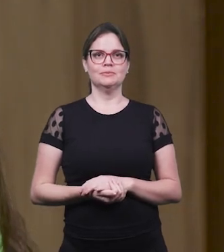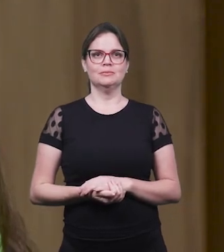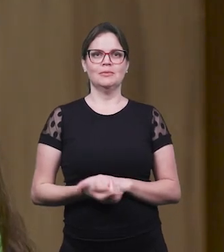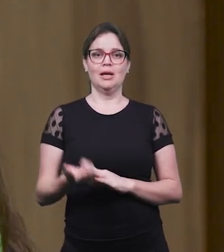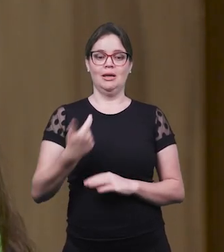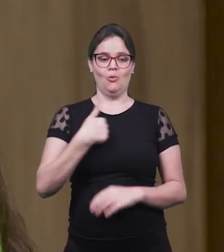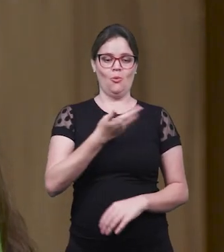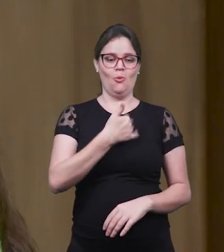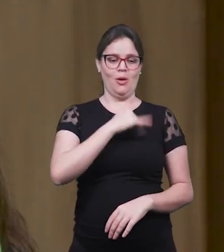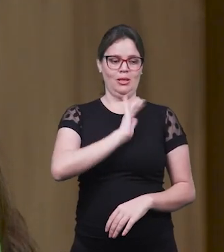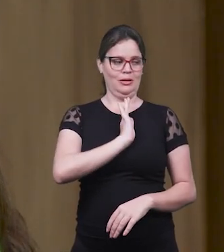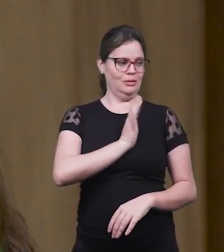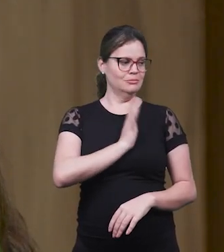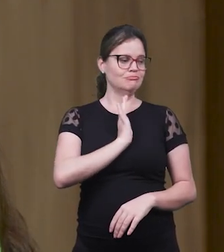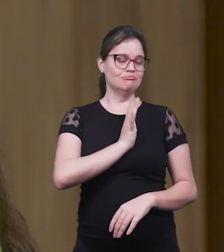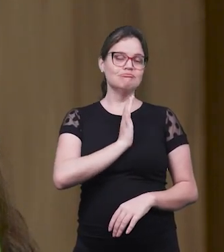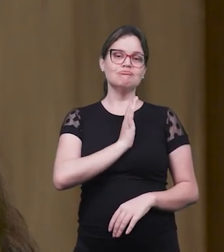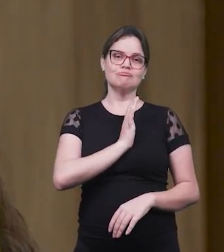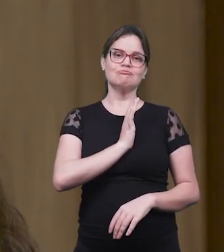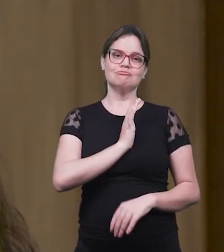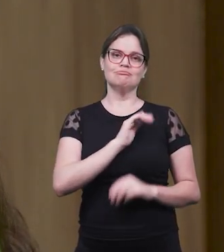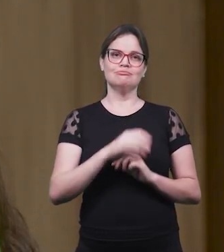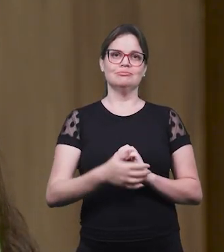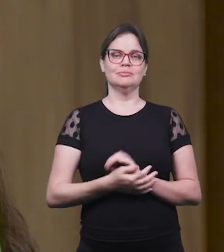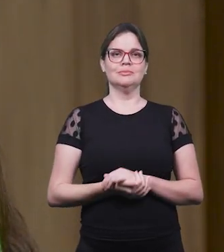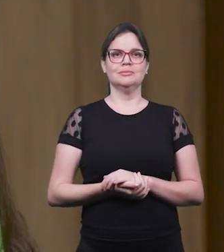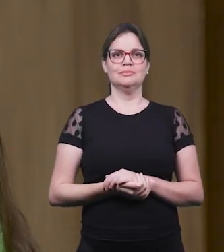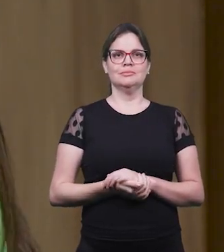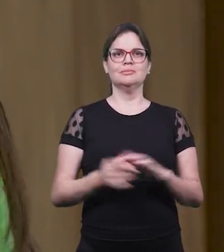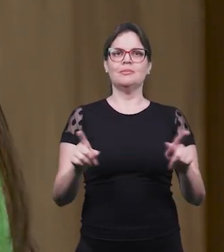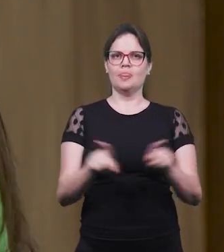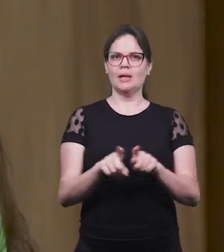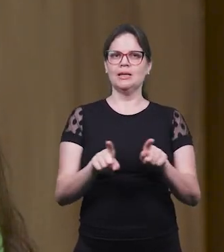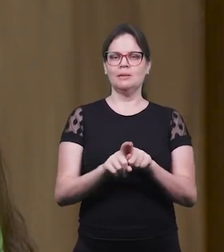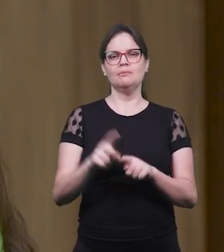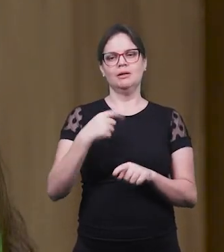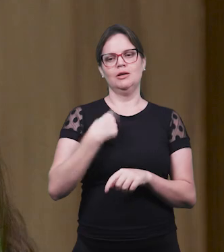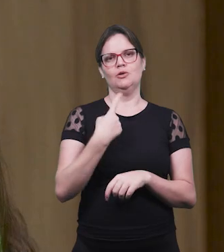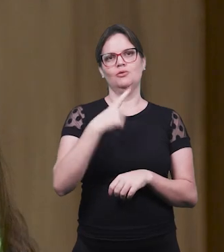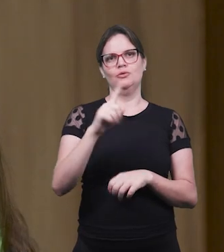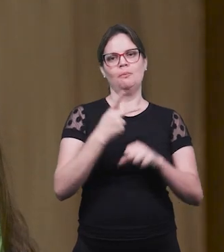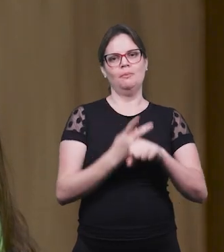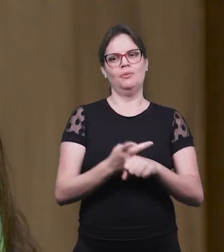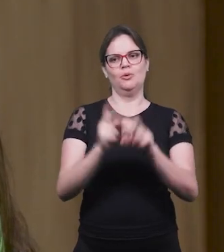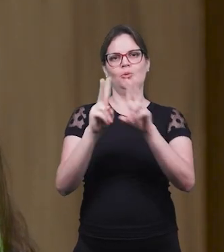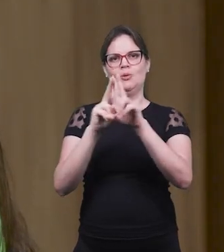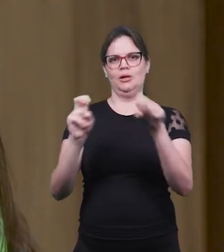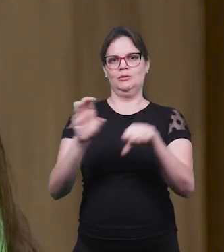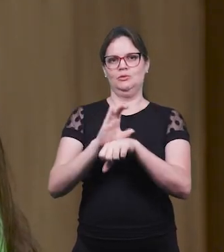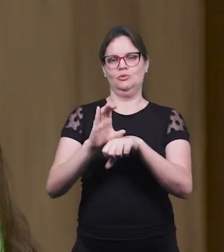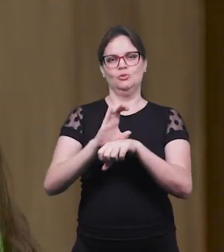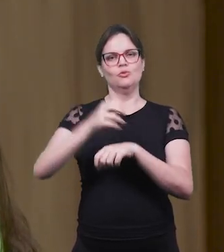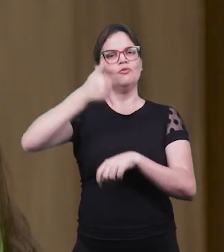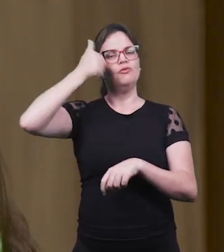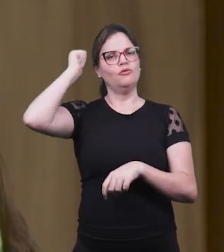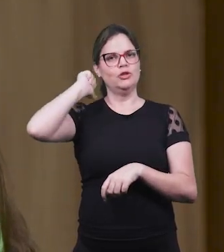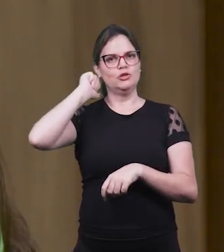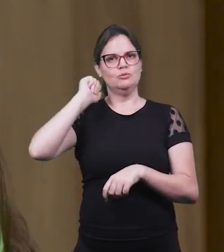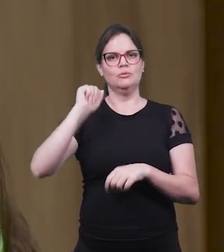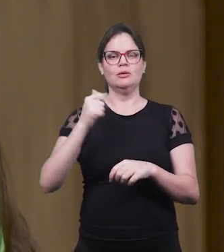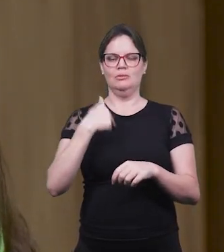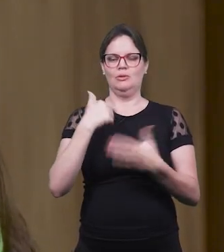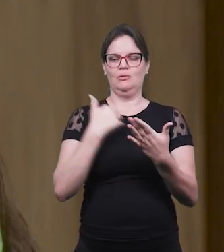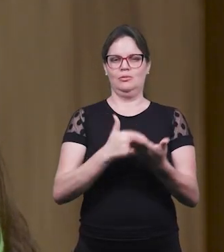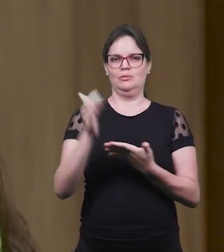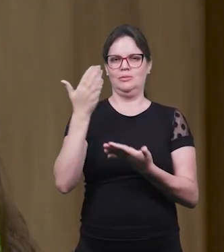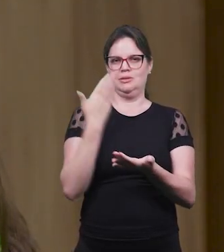aquilo no meu coração. E também fui procurar quando teria um vestibular, né, para começar a